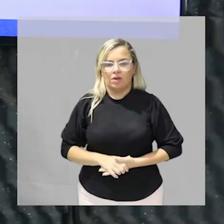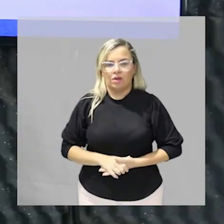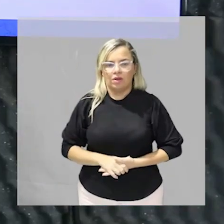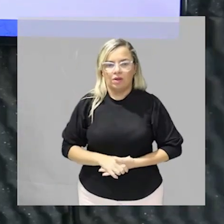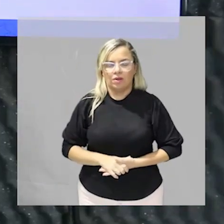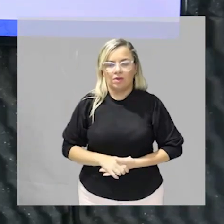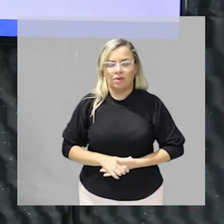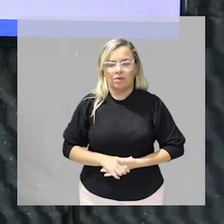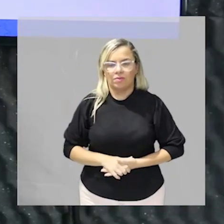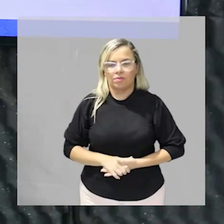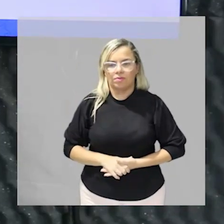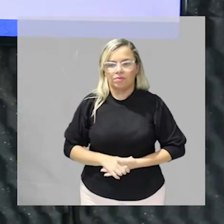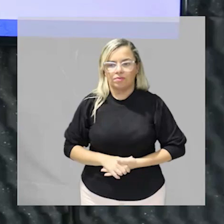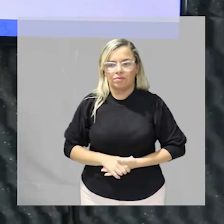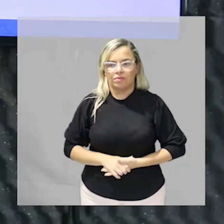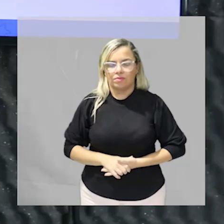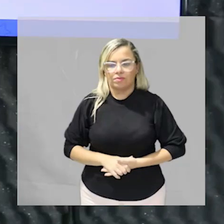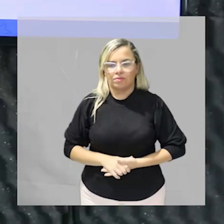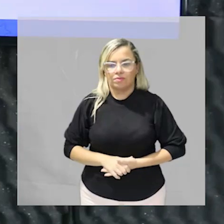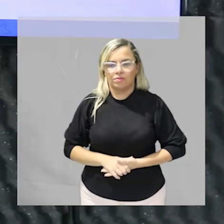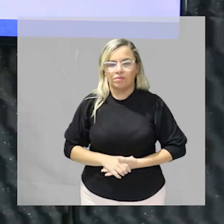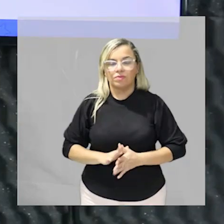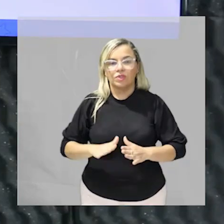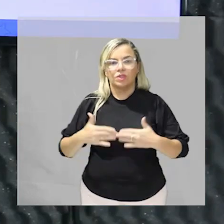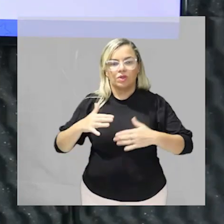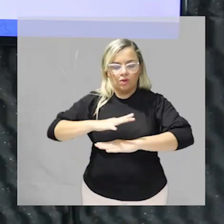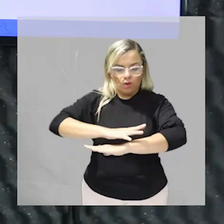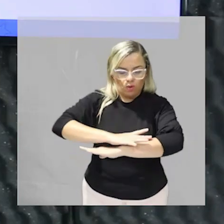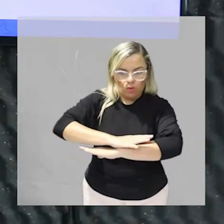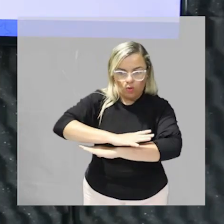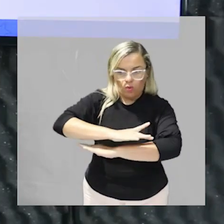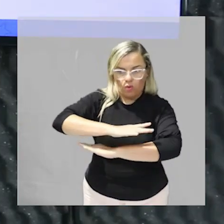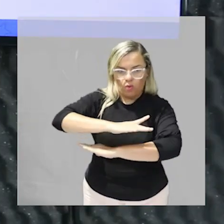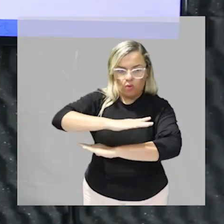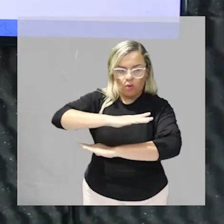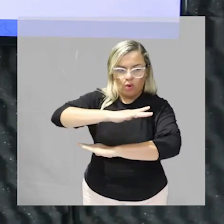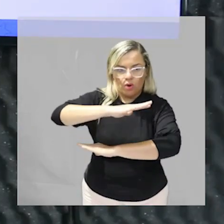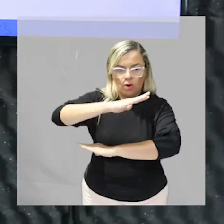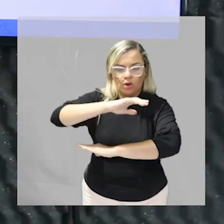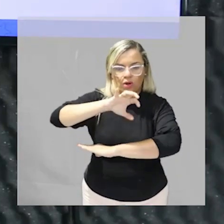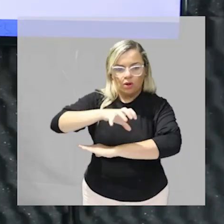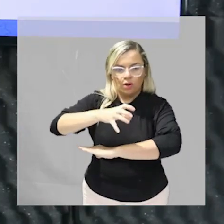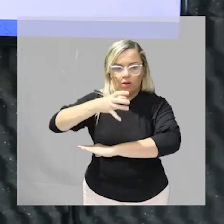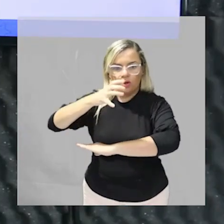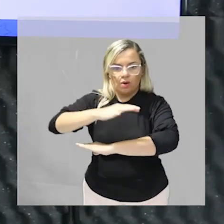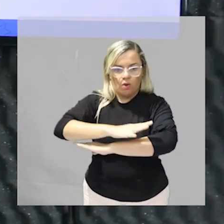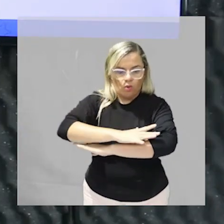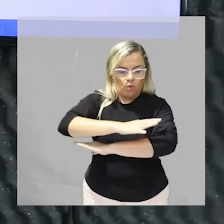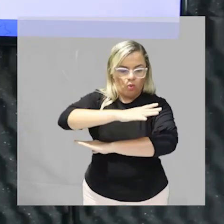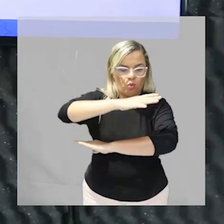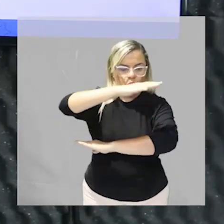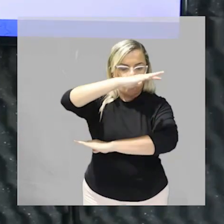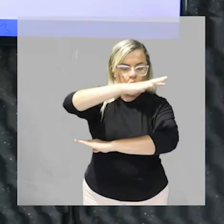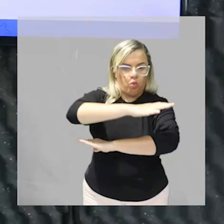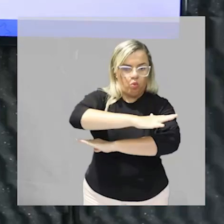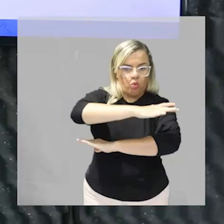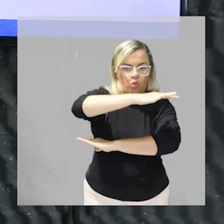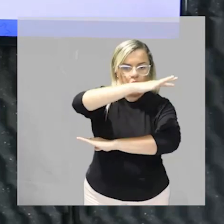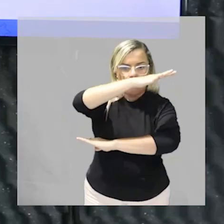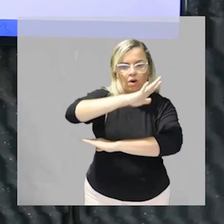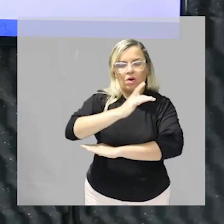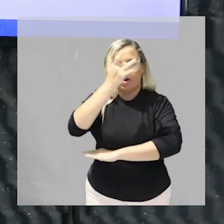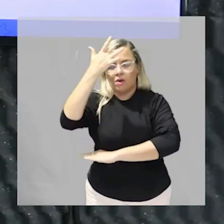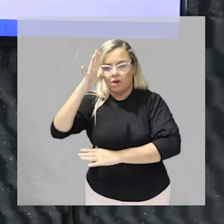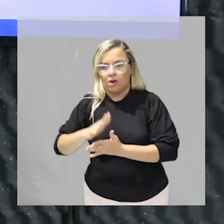Favorecendo o escoamento superficial, a concentração de enxurradas e a ocorrência das ondas de cheia. Pronto, as consequências, fácil, né?